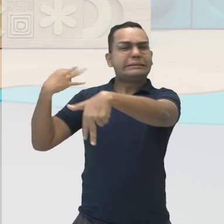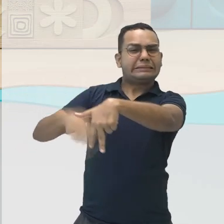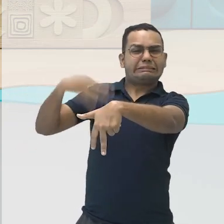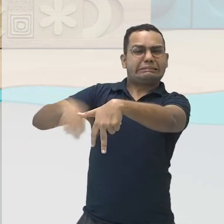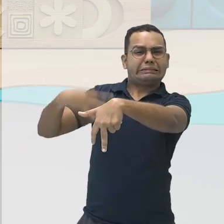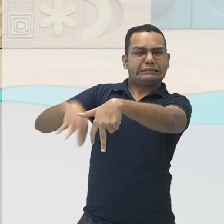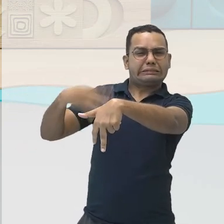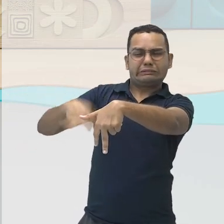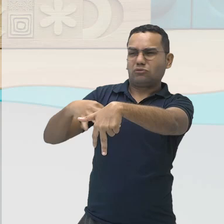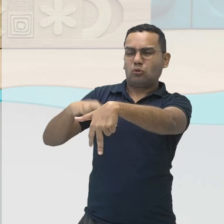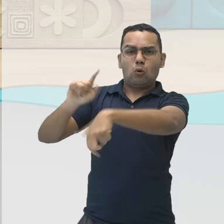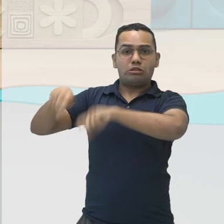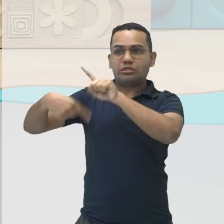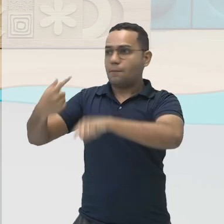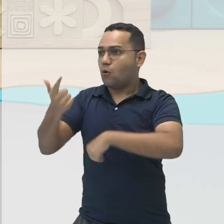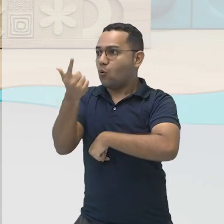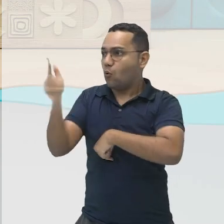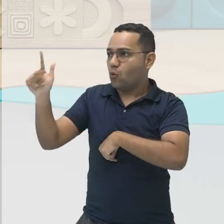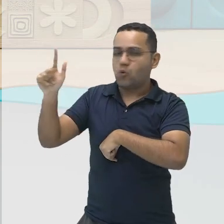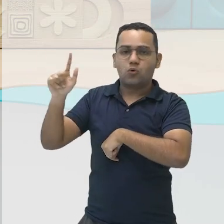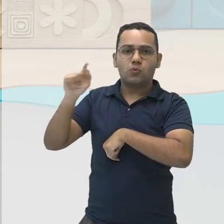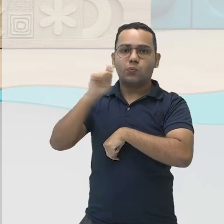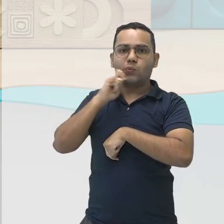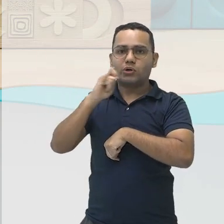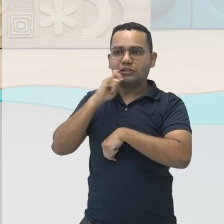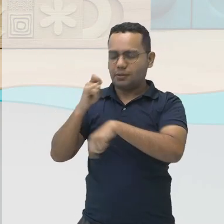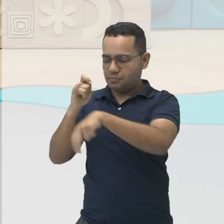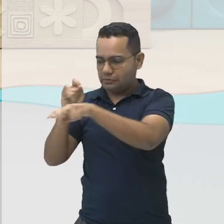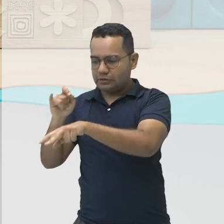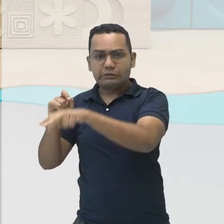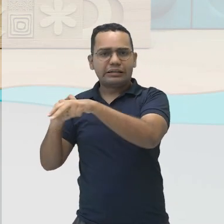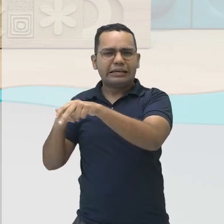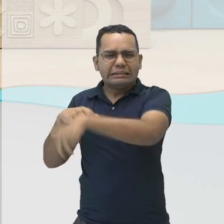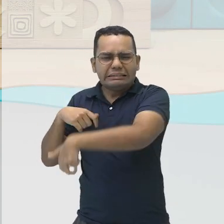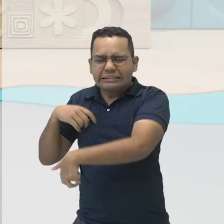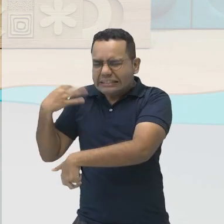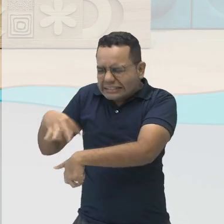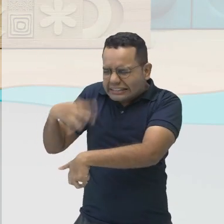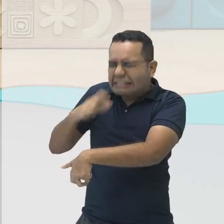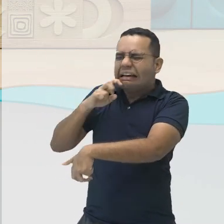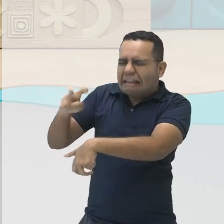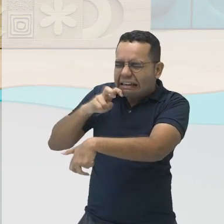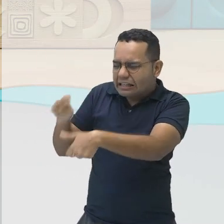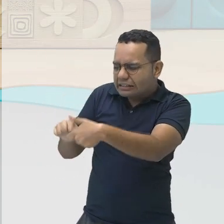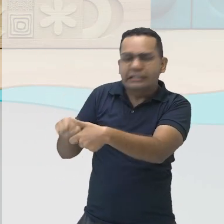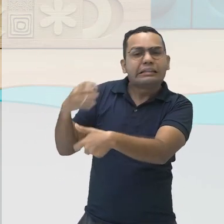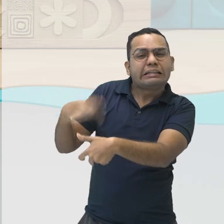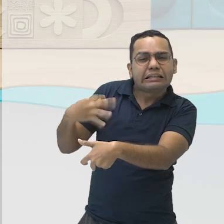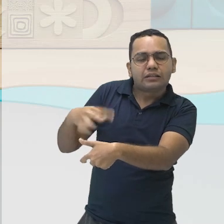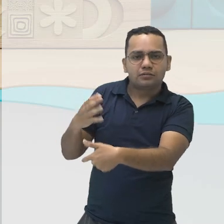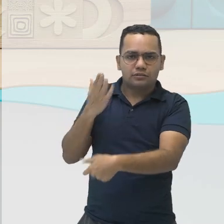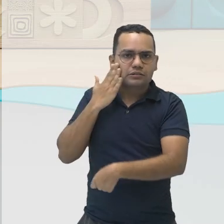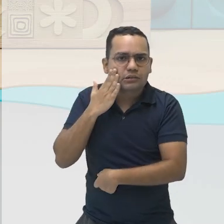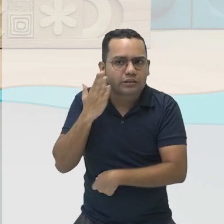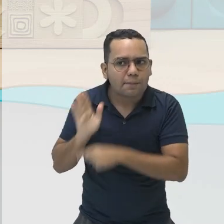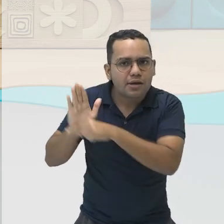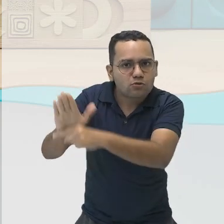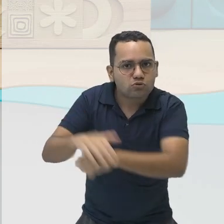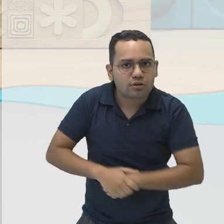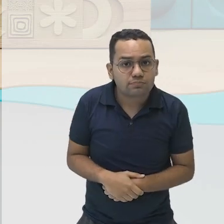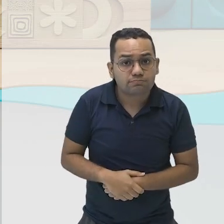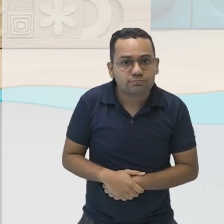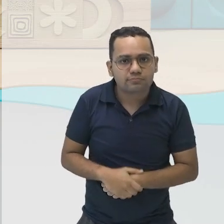você vê um colega seu tendo uma situação de cãibra, você saberia o que fazer numa situação como essa?